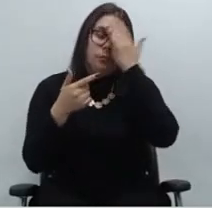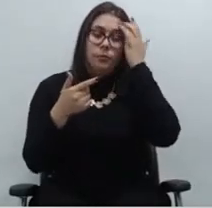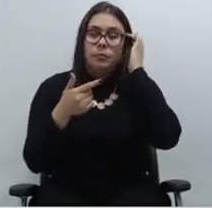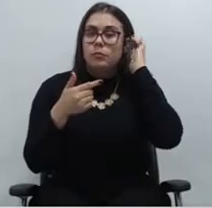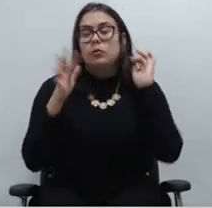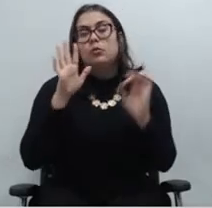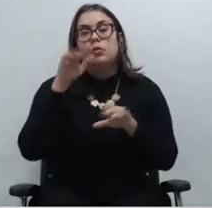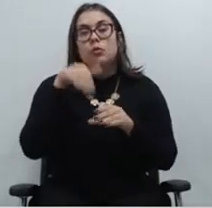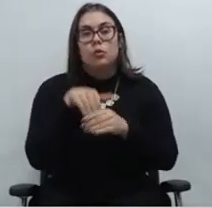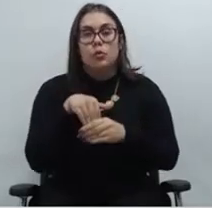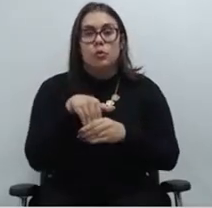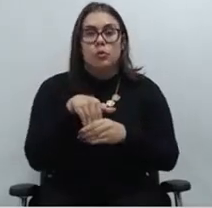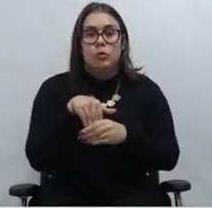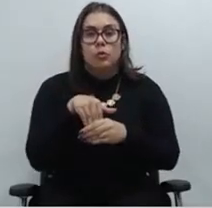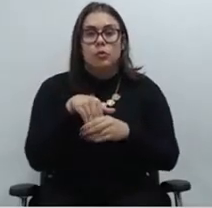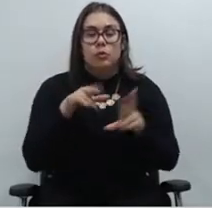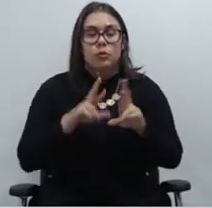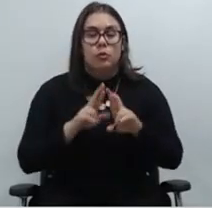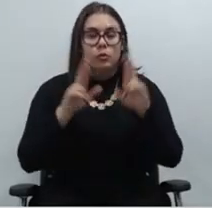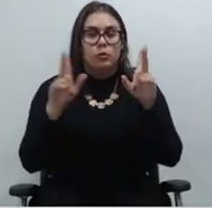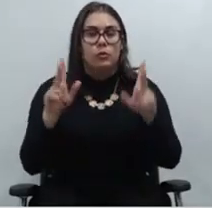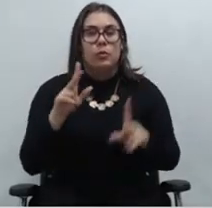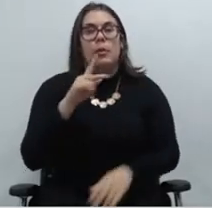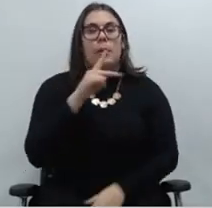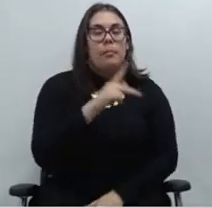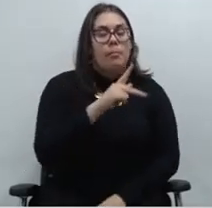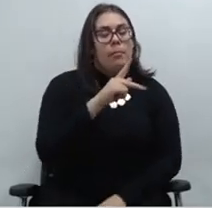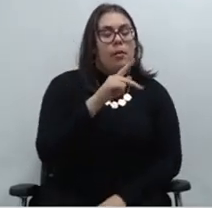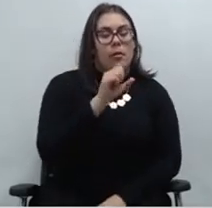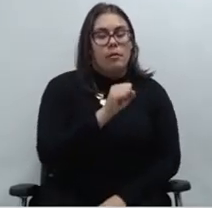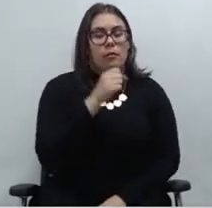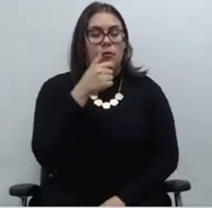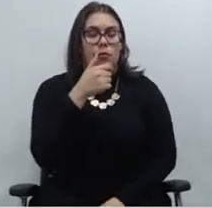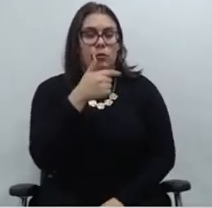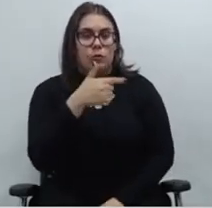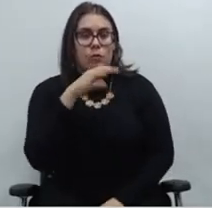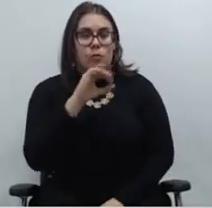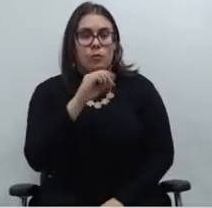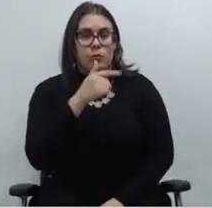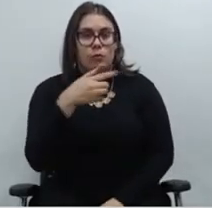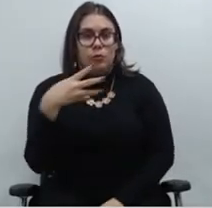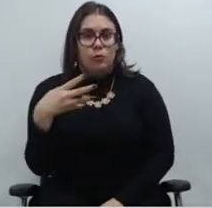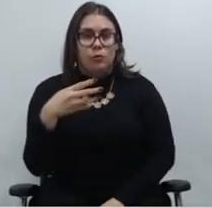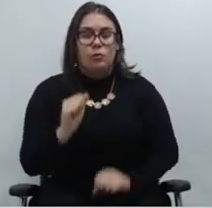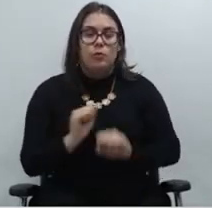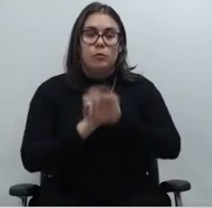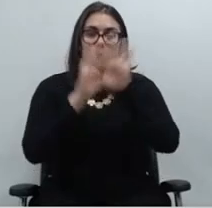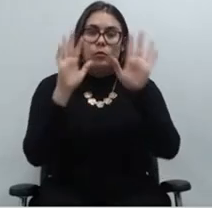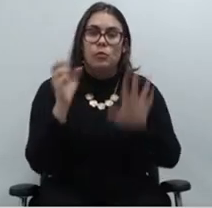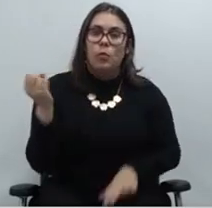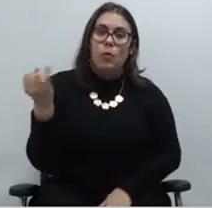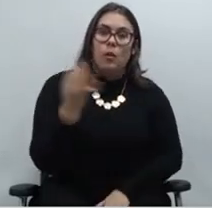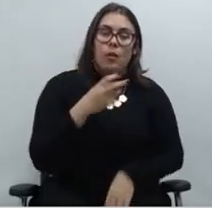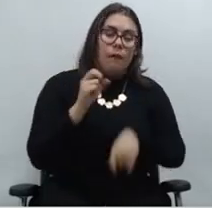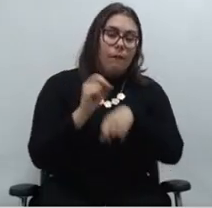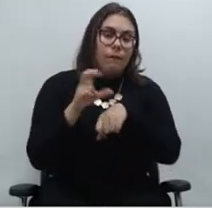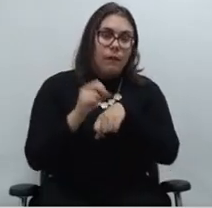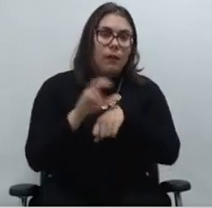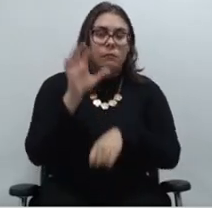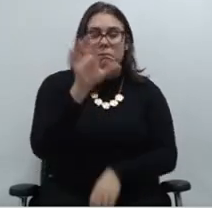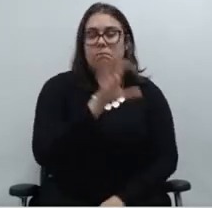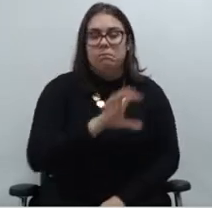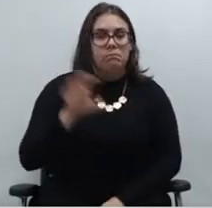no voto. Diferentemente da POS de 2024, o quadro analítico de 2025 não esclareceu o número de vagas de estágios para cada uma das